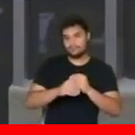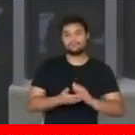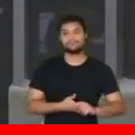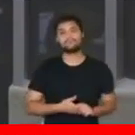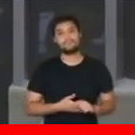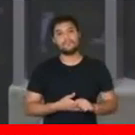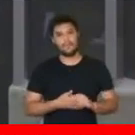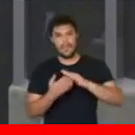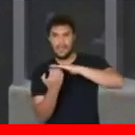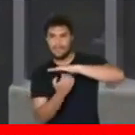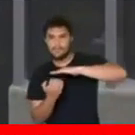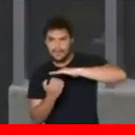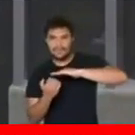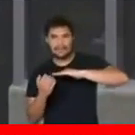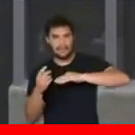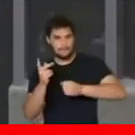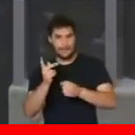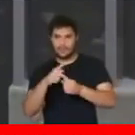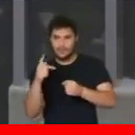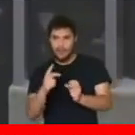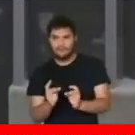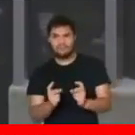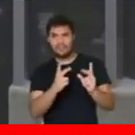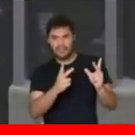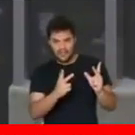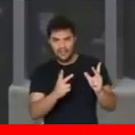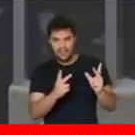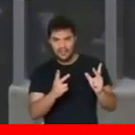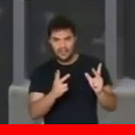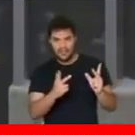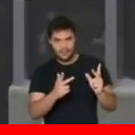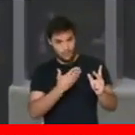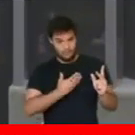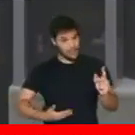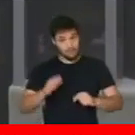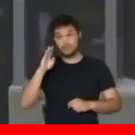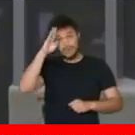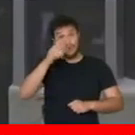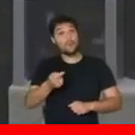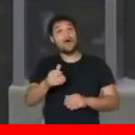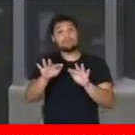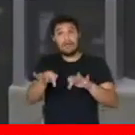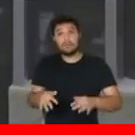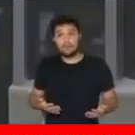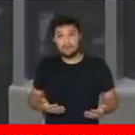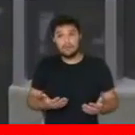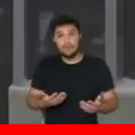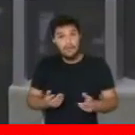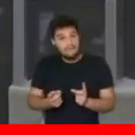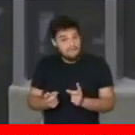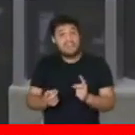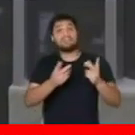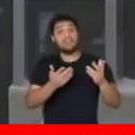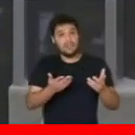a Petrobras agora, em fim de festa do governo Bolsonaro, vender isso na bacia das almas,